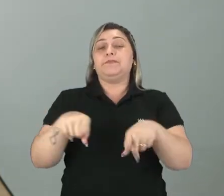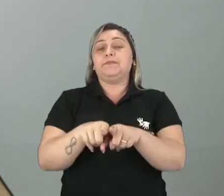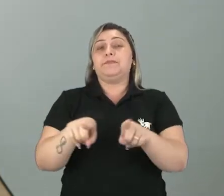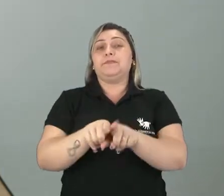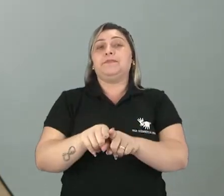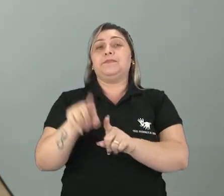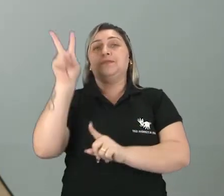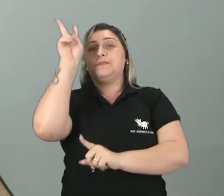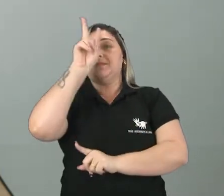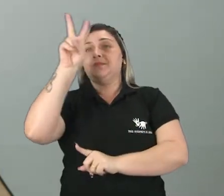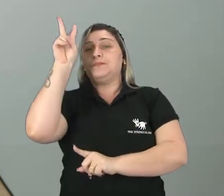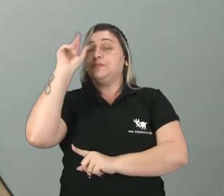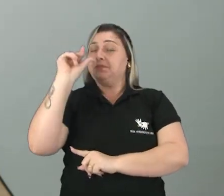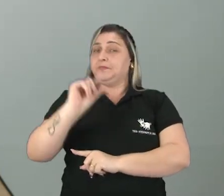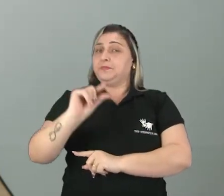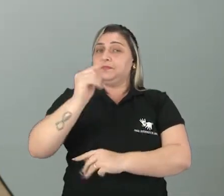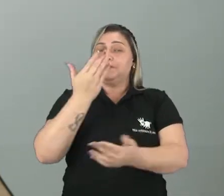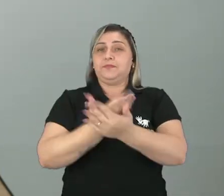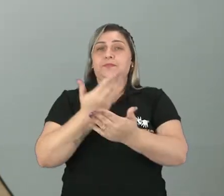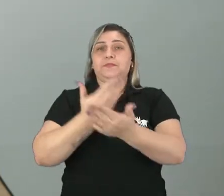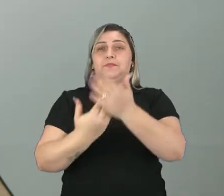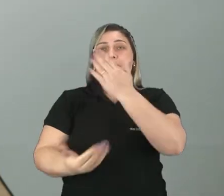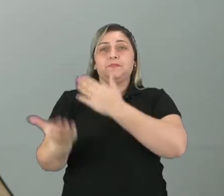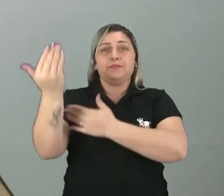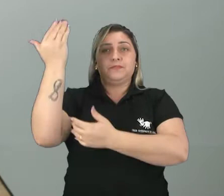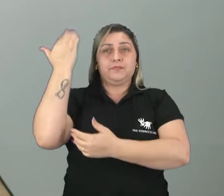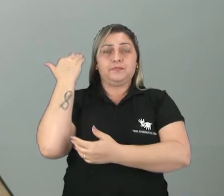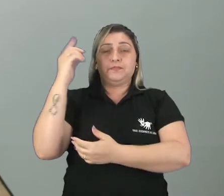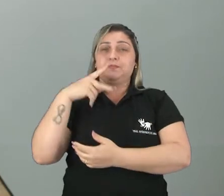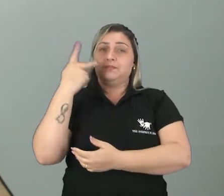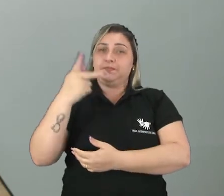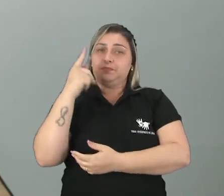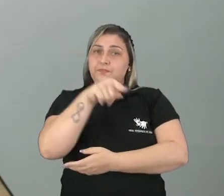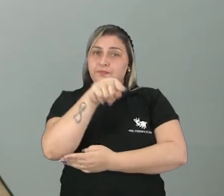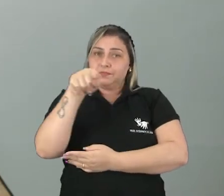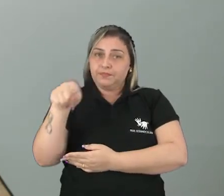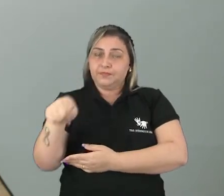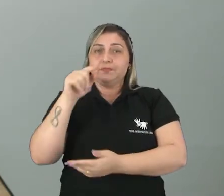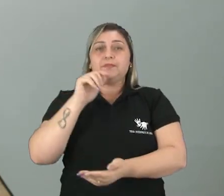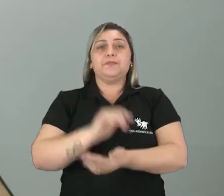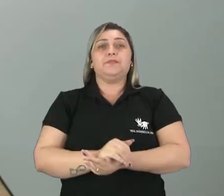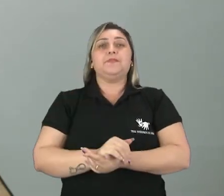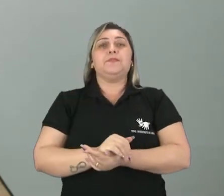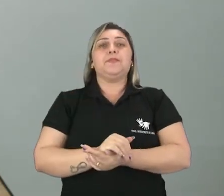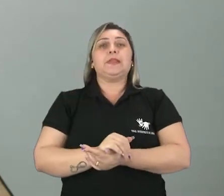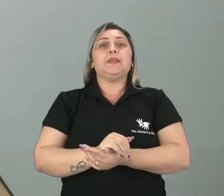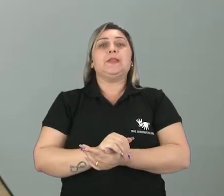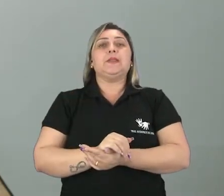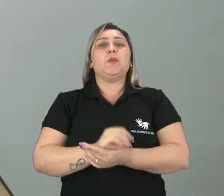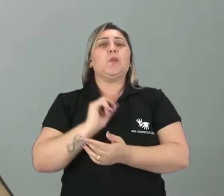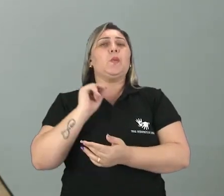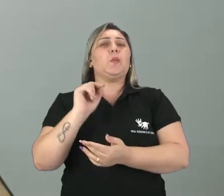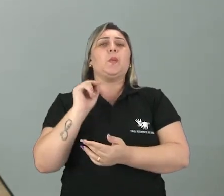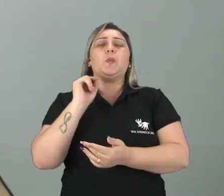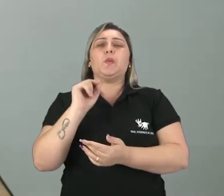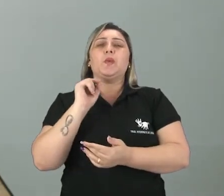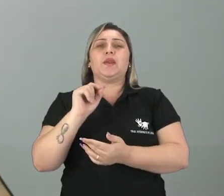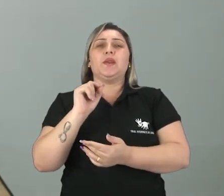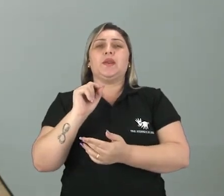vamos relembrar um pouquinho que nas aulas anteriores eu falei para vocês sobre a orientações